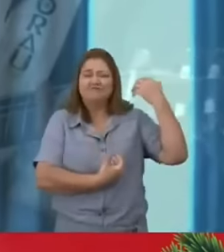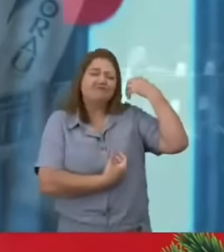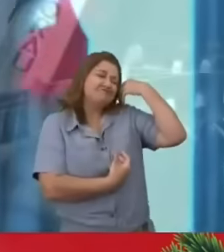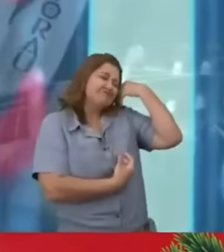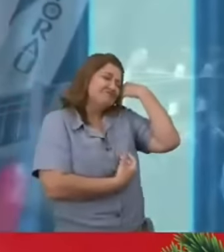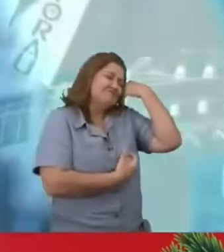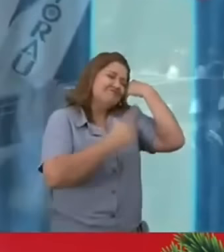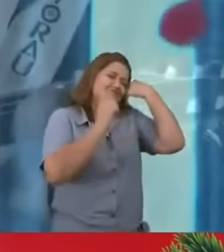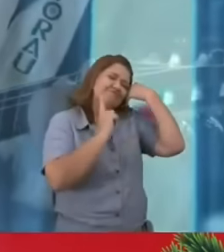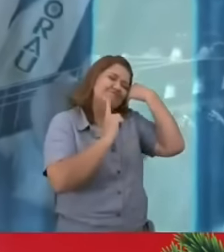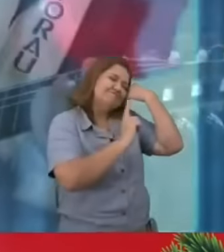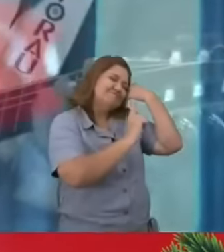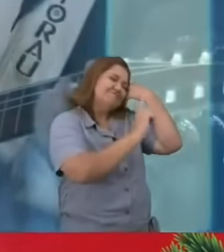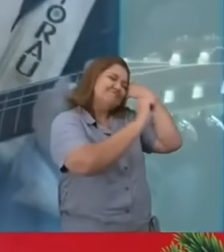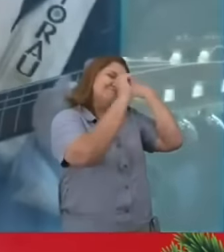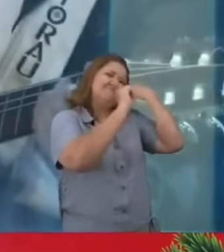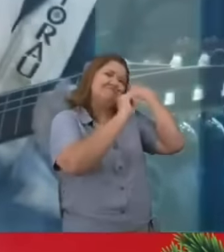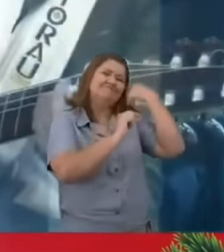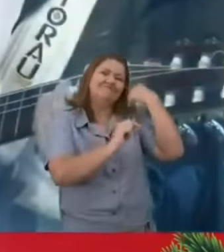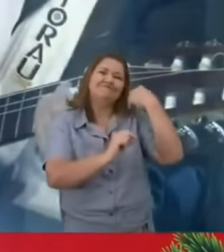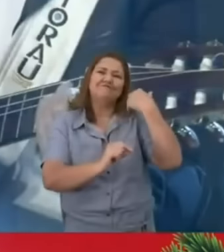comigo.